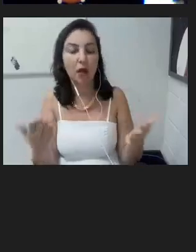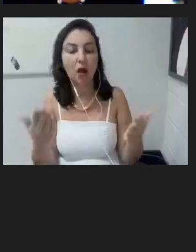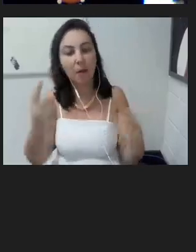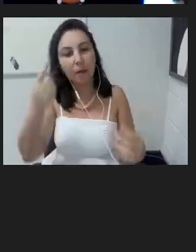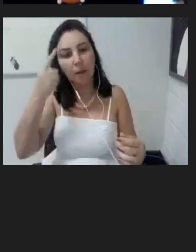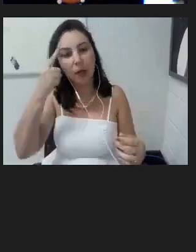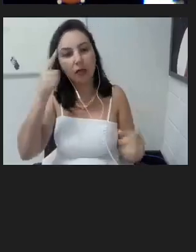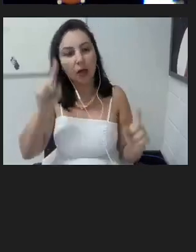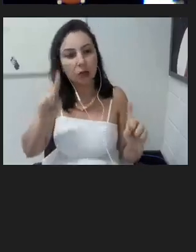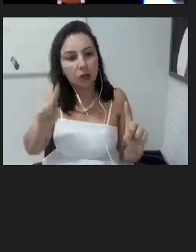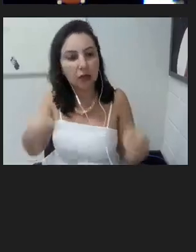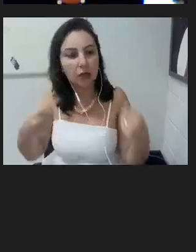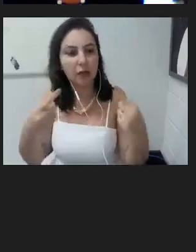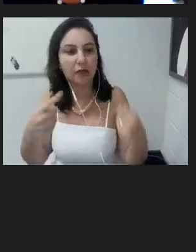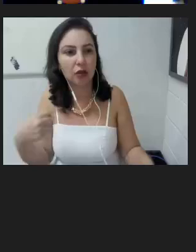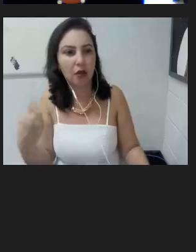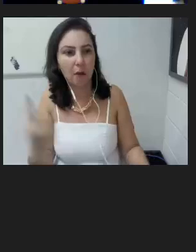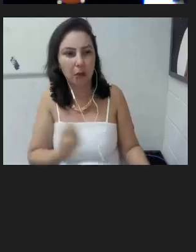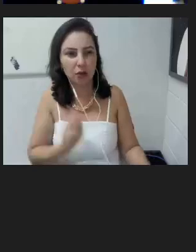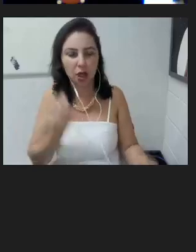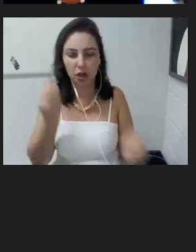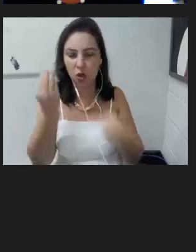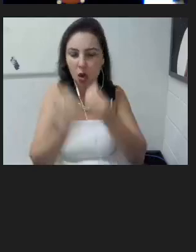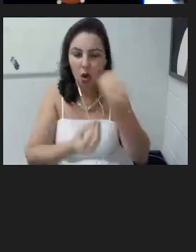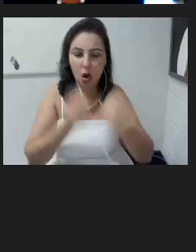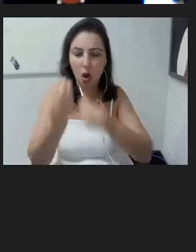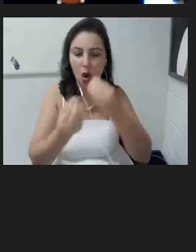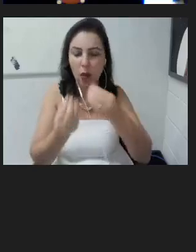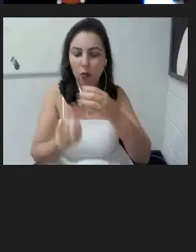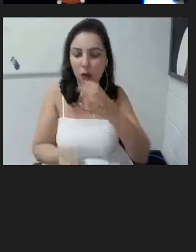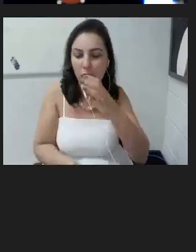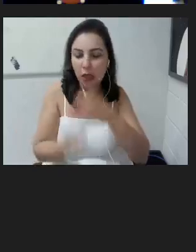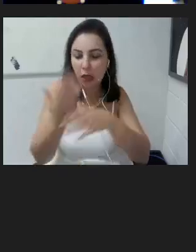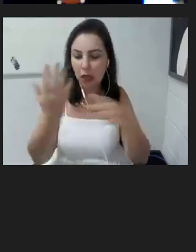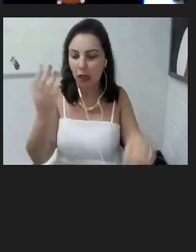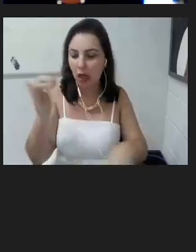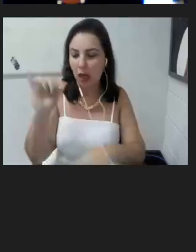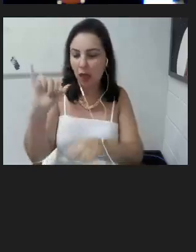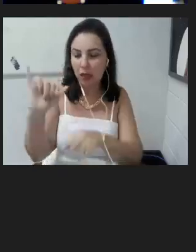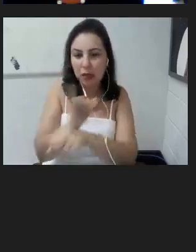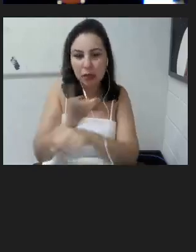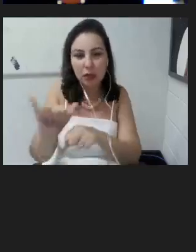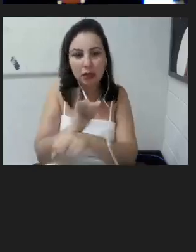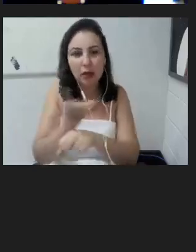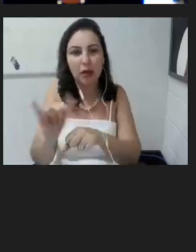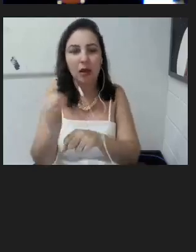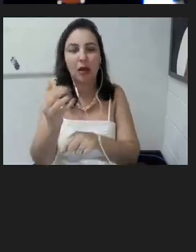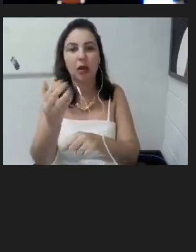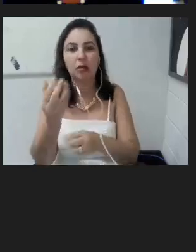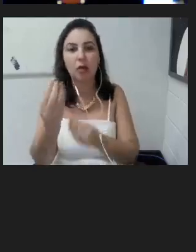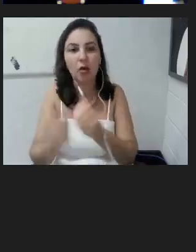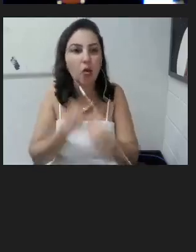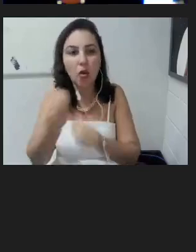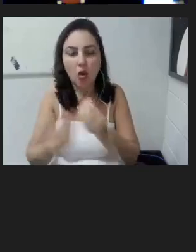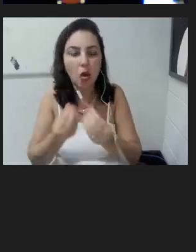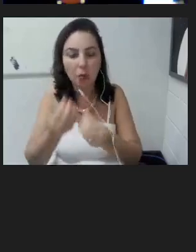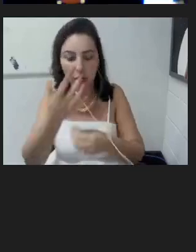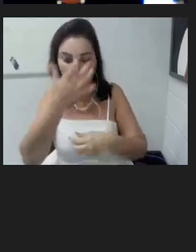gente, como que a gente cria, né, entre o corpo de profissionais que está na escola,